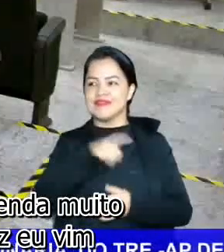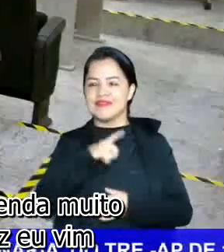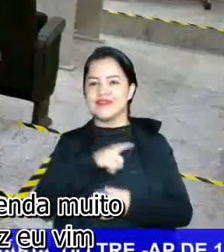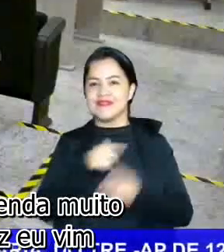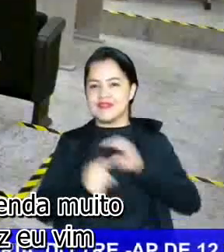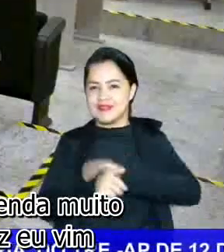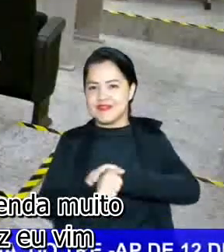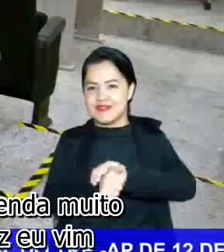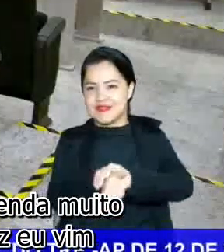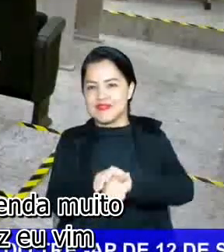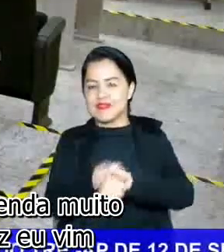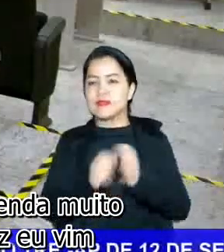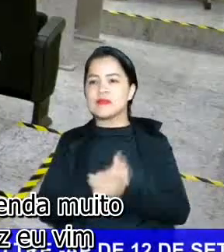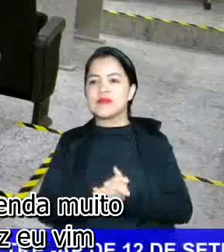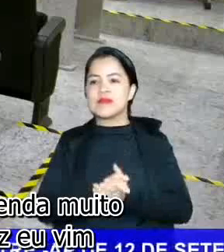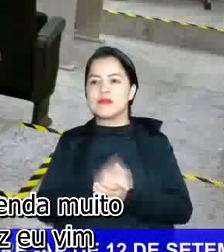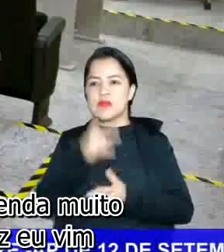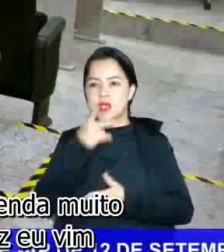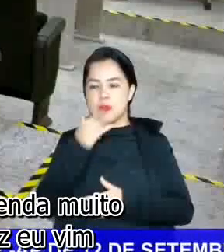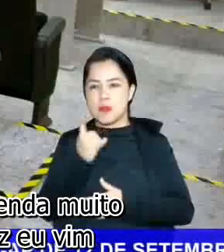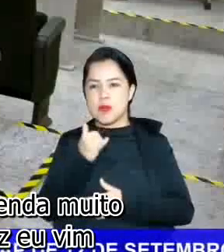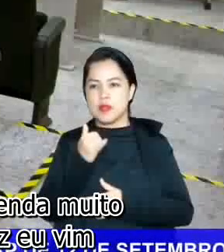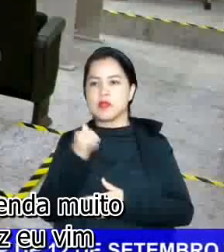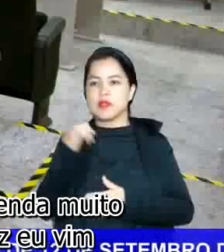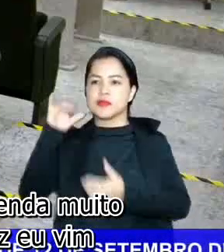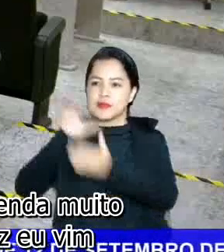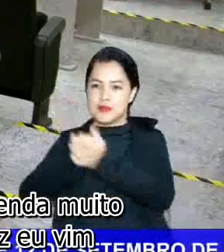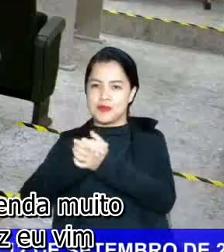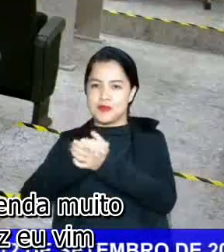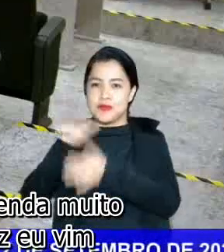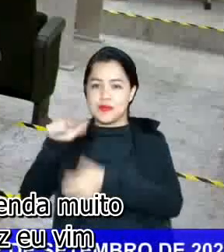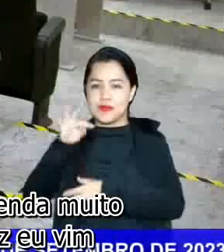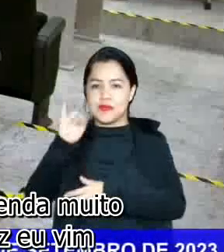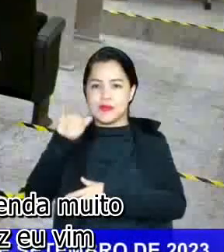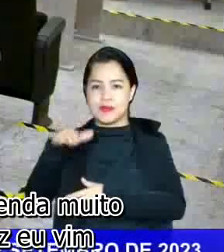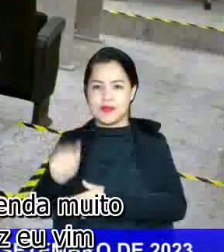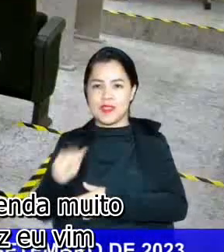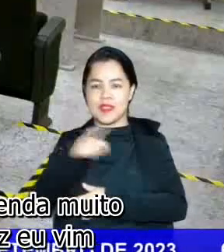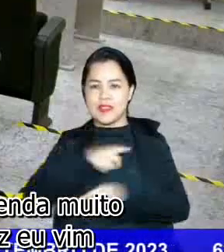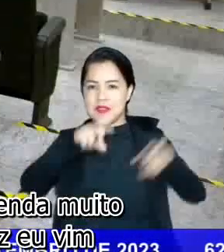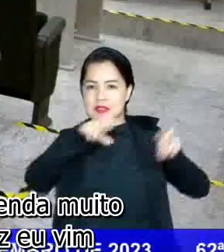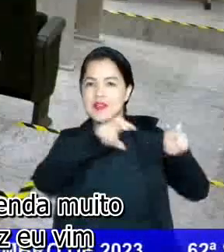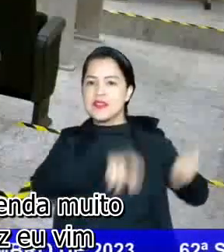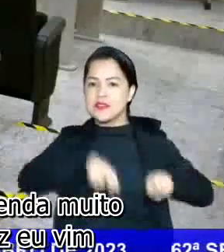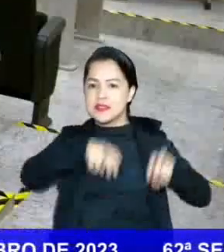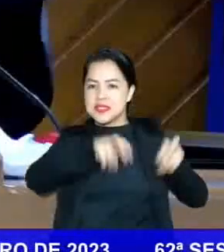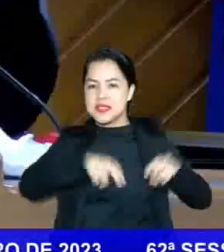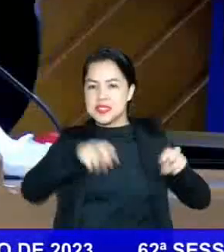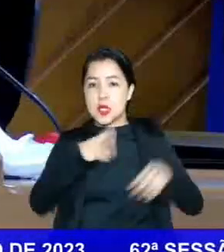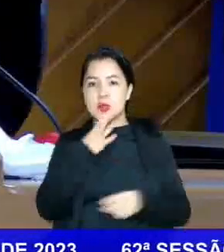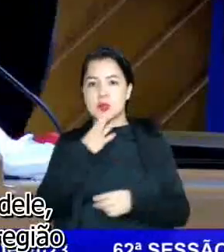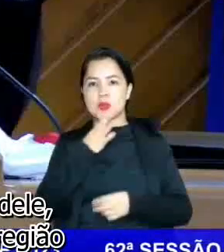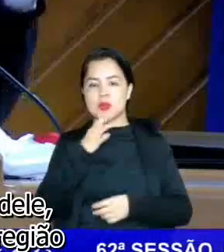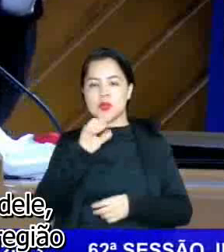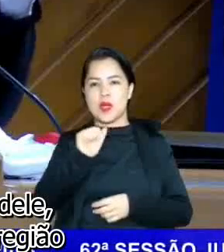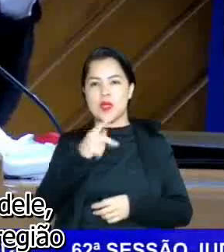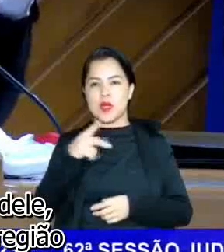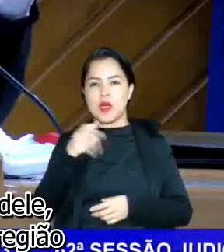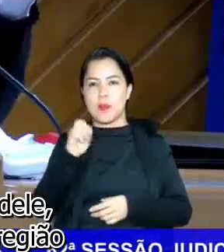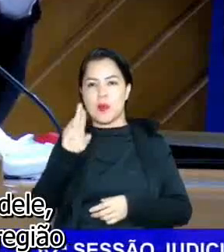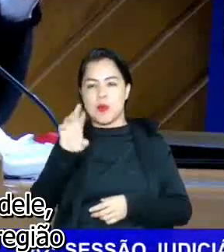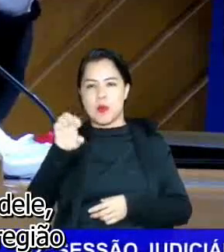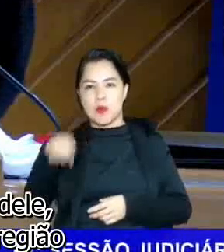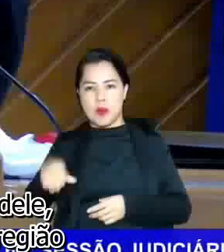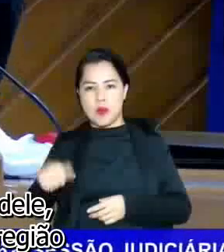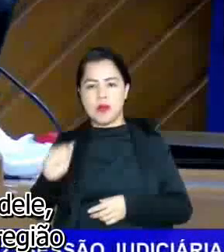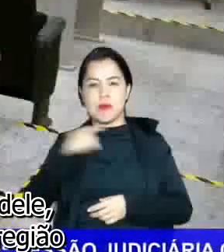Paola, o pai do marido da Tina tem uma fazenda muito boa. Quando eu conheci o Aporema a primeira vez, eu vim subindo o Aporema.